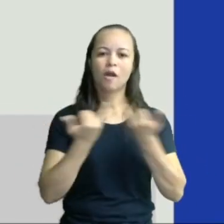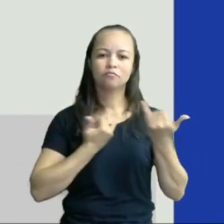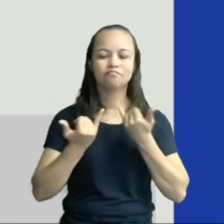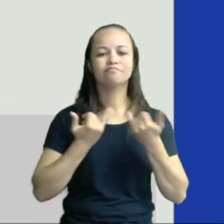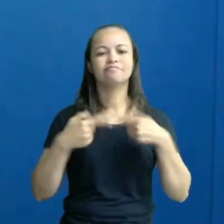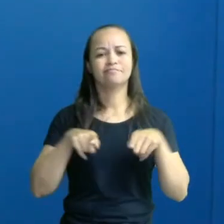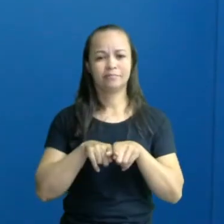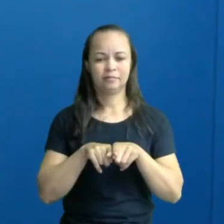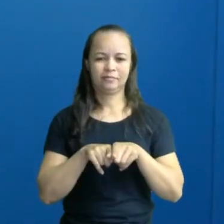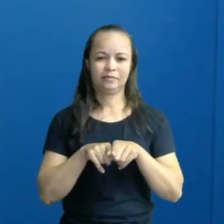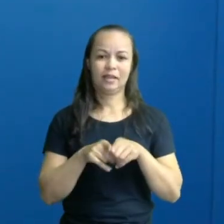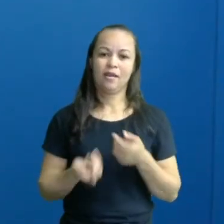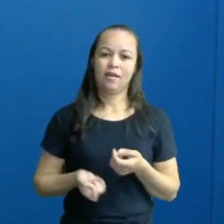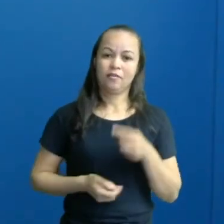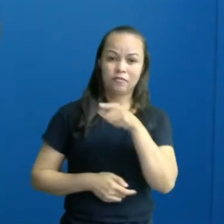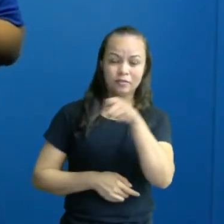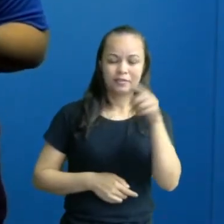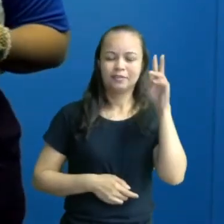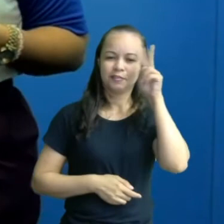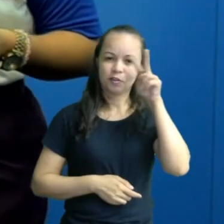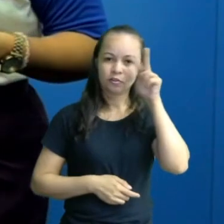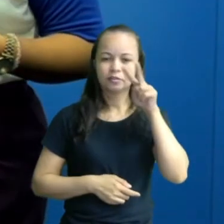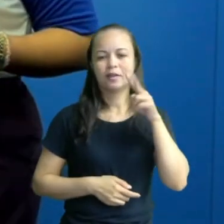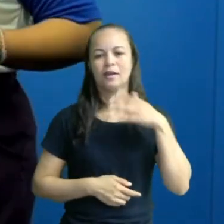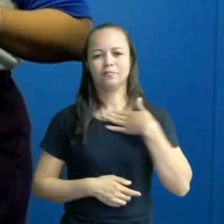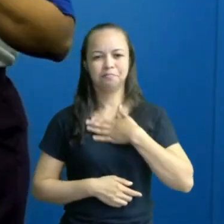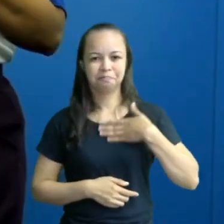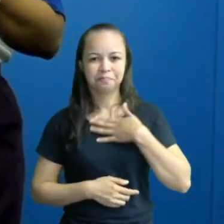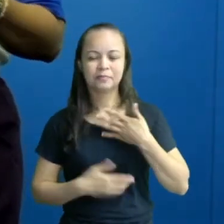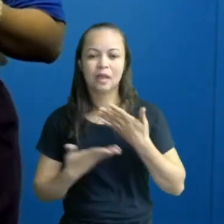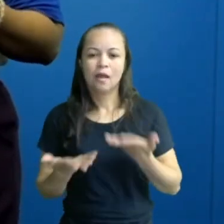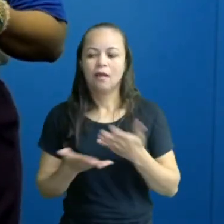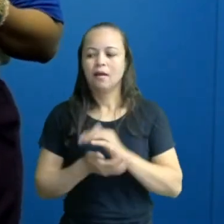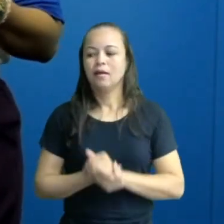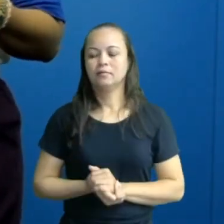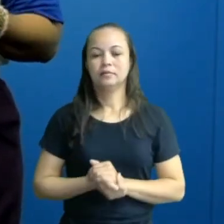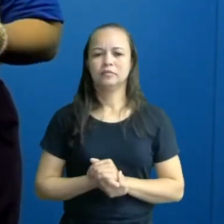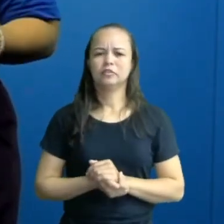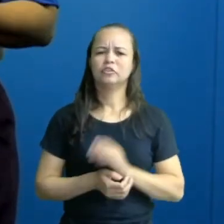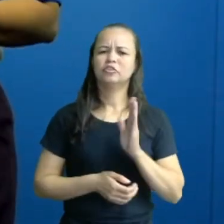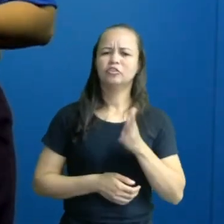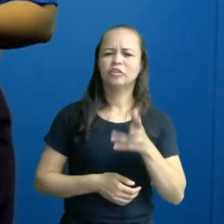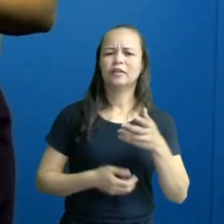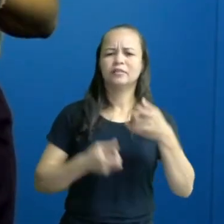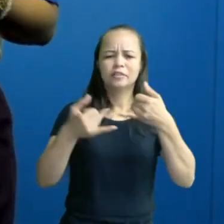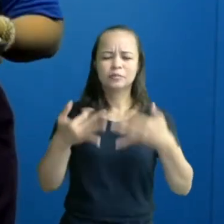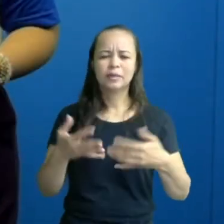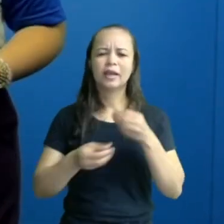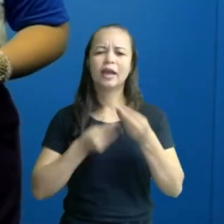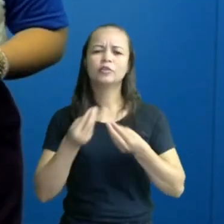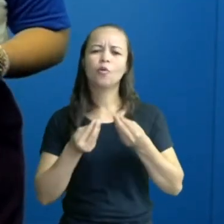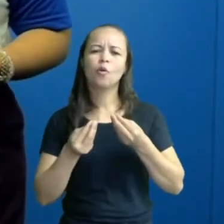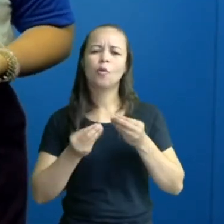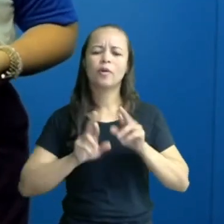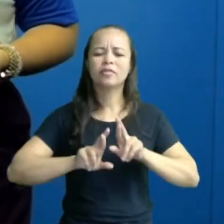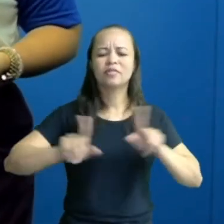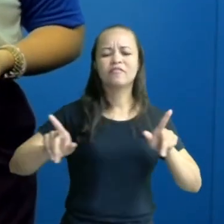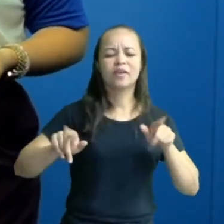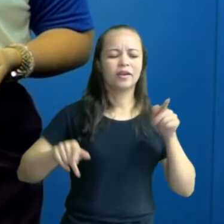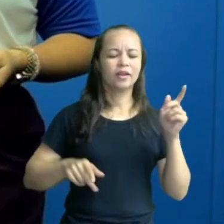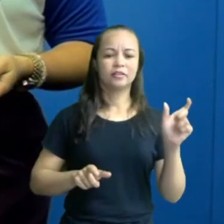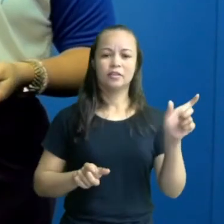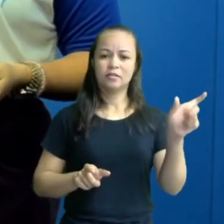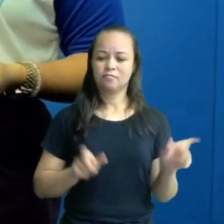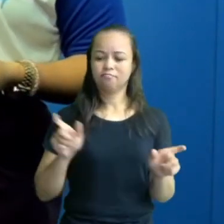Gostaram da história? A gente já tinha lido sobre os ratinhos, né? Sobre essa diferença de vida de um e de outro. Assim são as pessoas